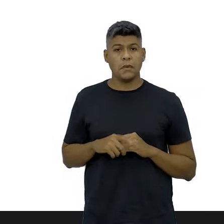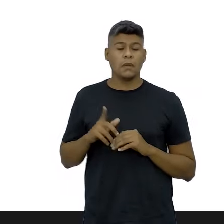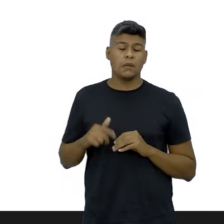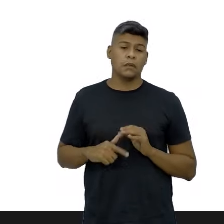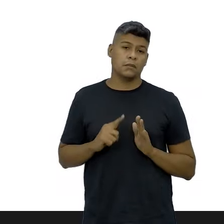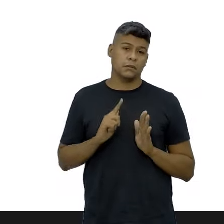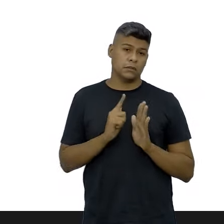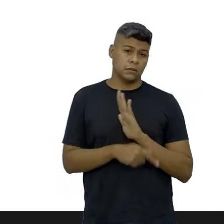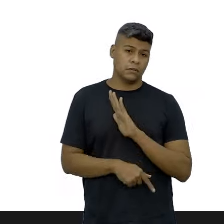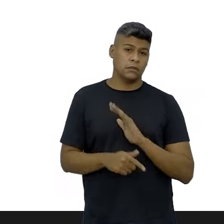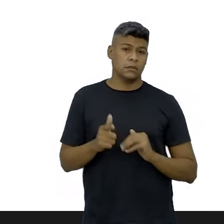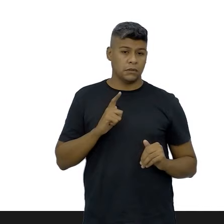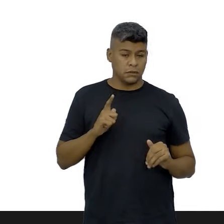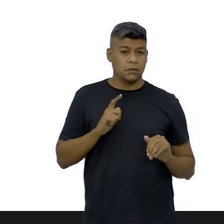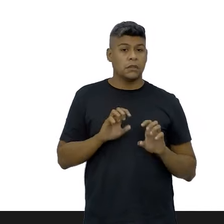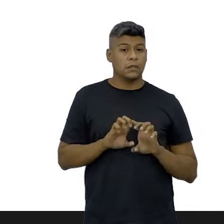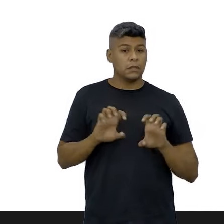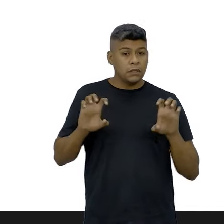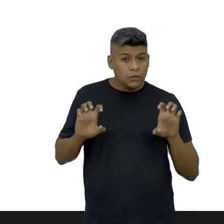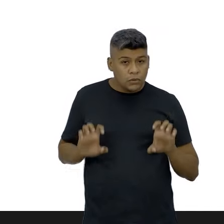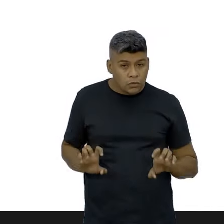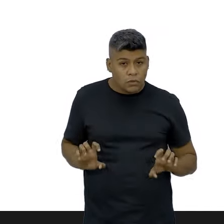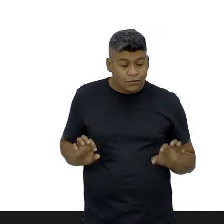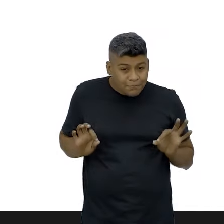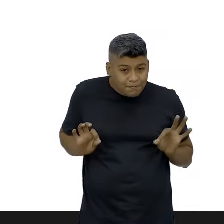têm uma estrutura predominantemente